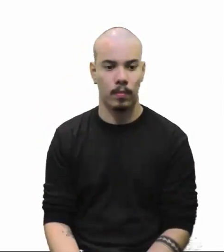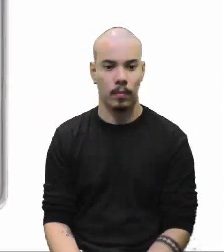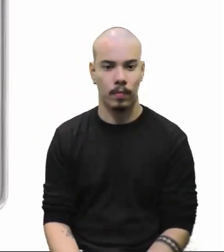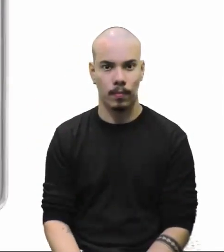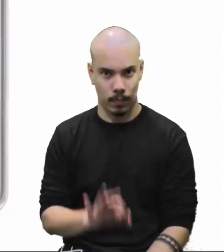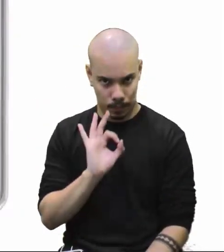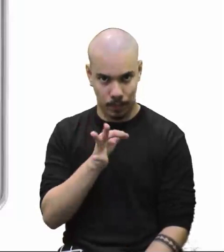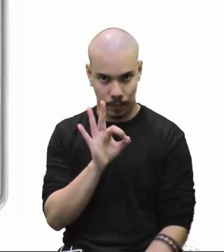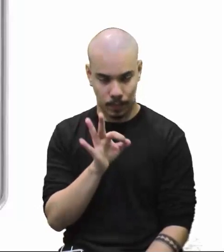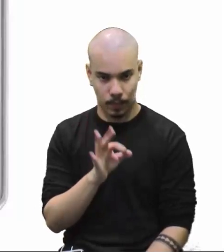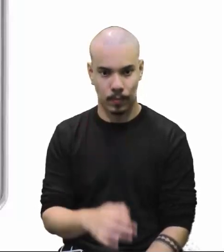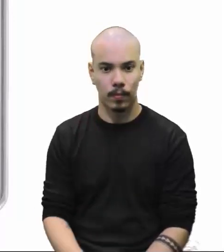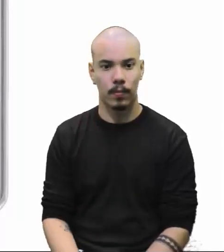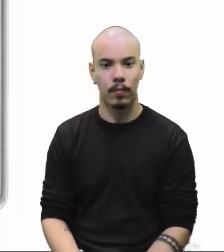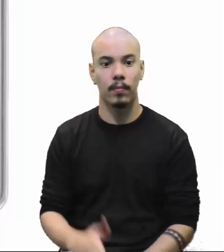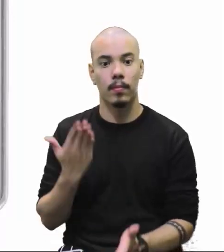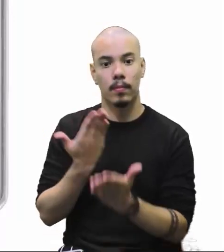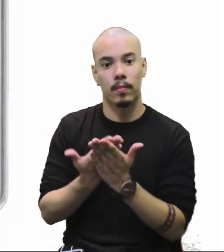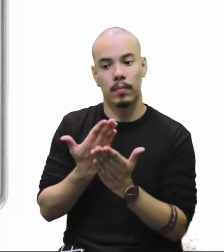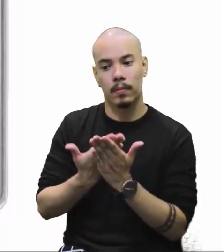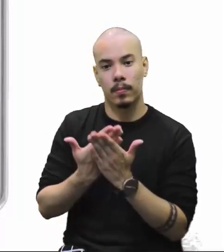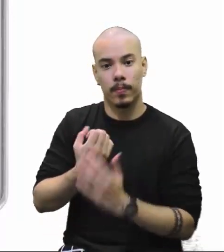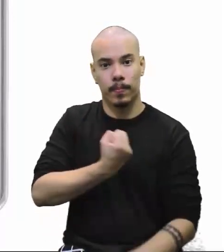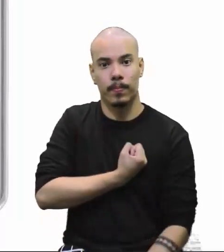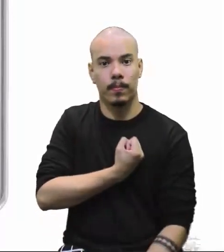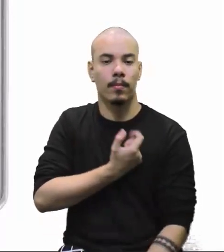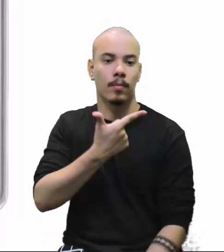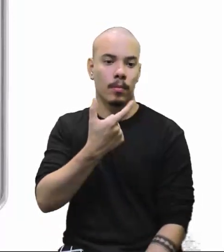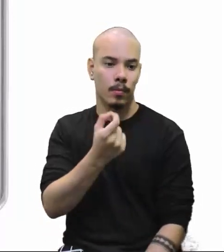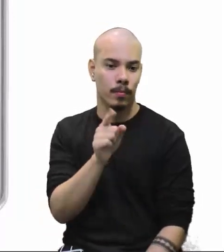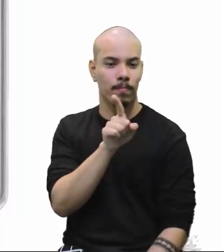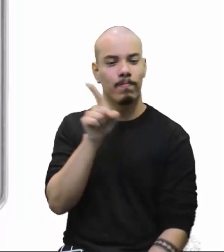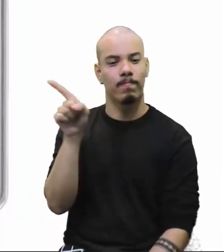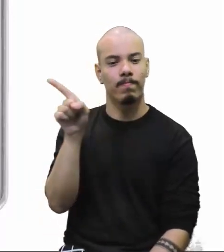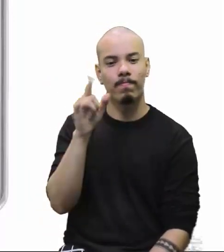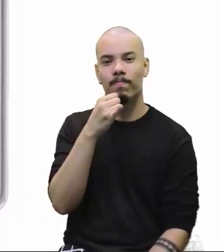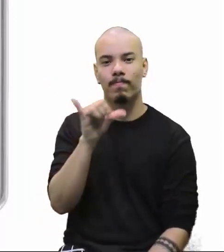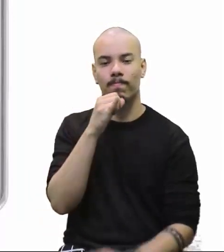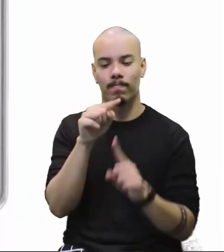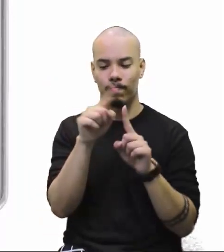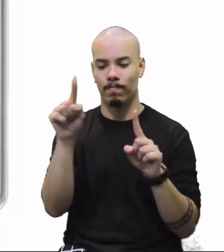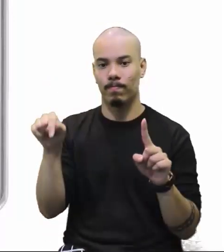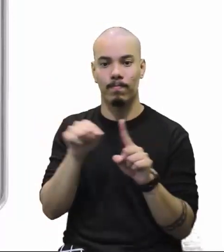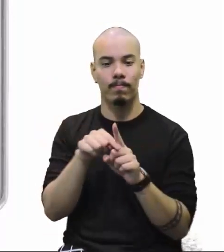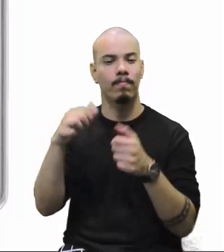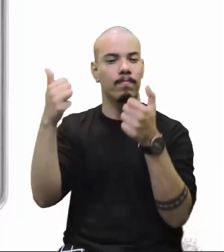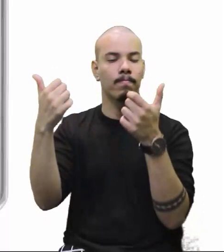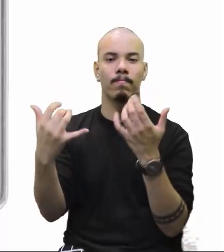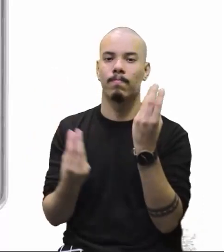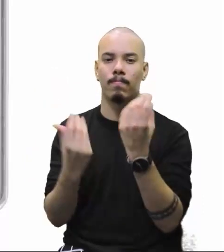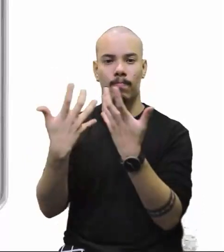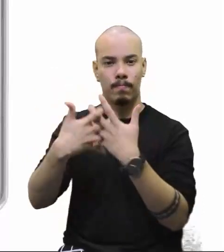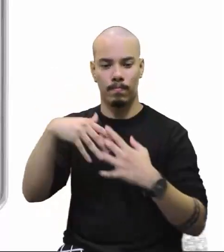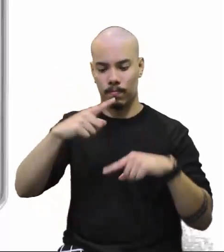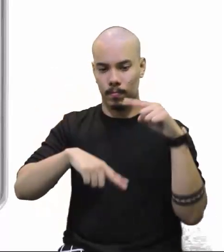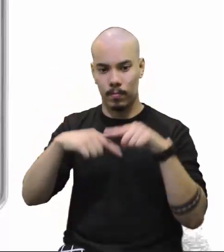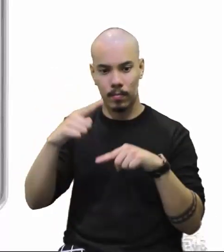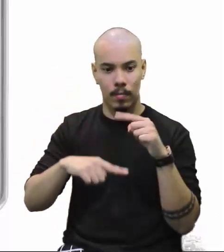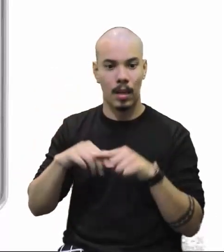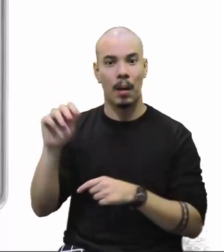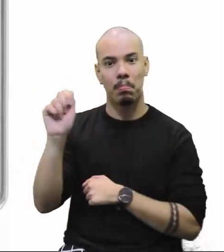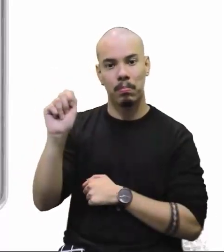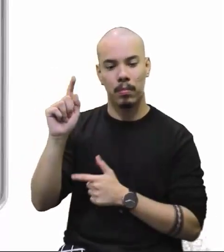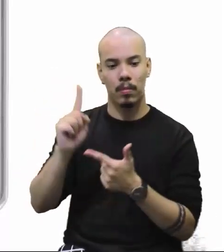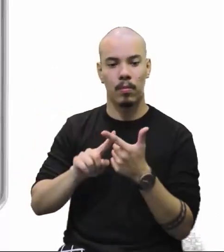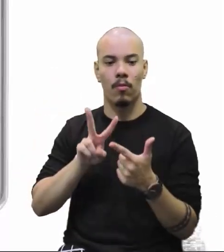Então, vamos lá. E aí, a aula de número 20, circuitos elétricos, né? Daí é falando um pouquinho dos aparelhos, amperímetro,